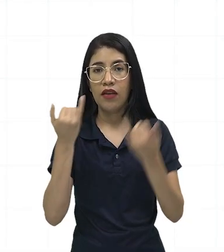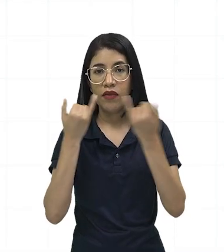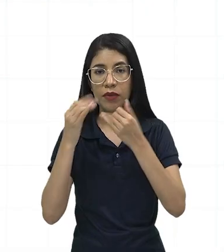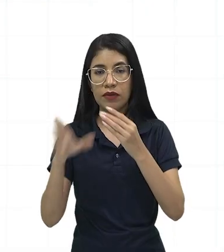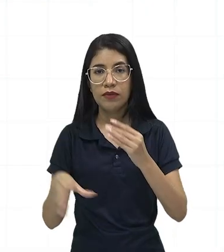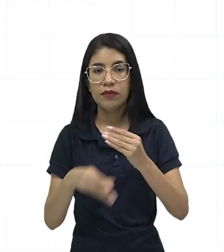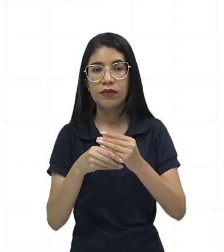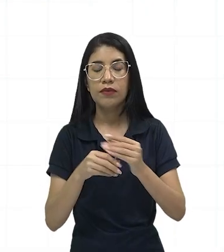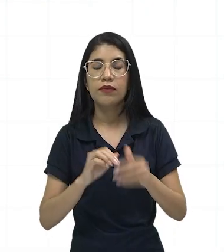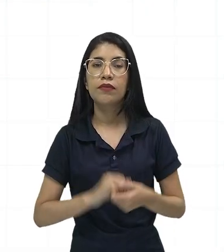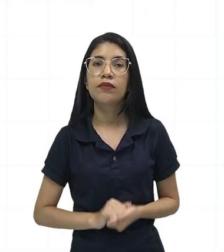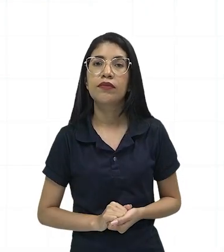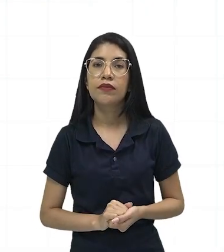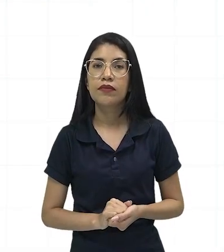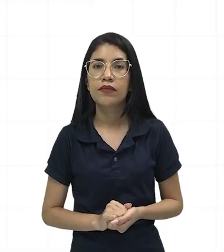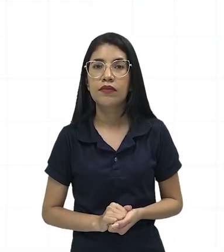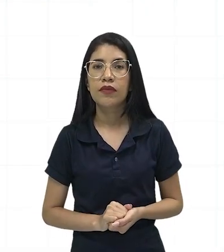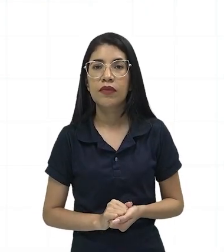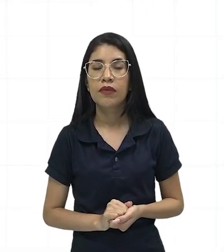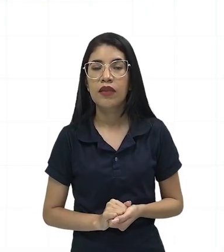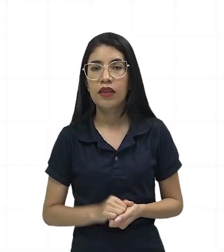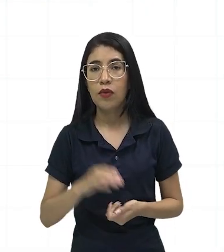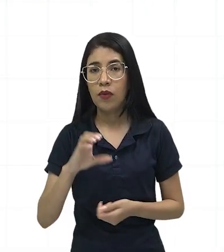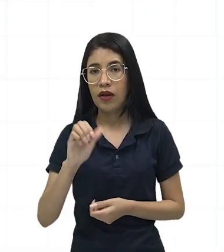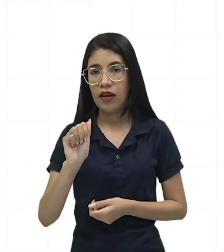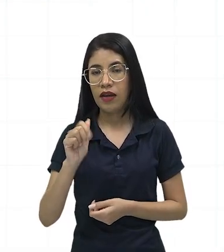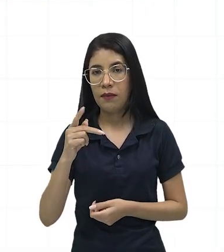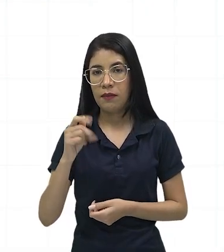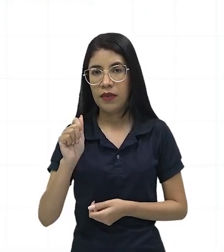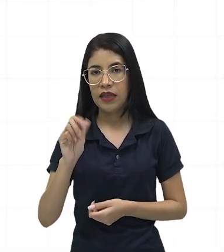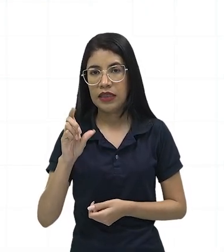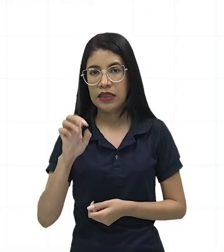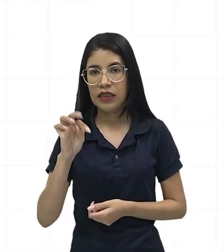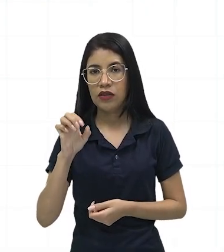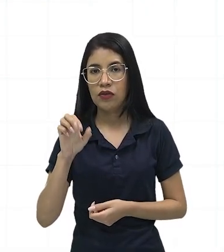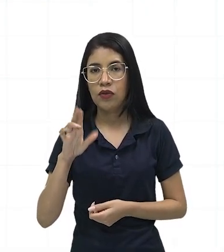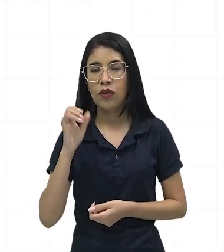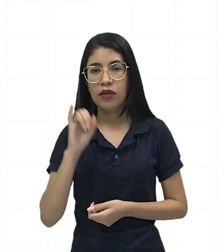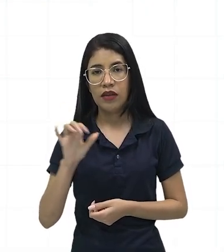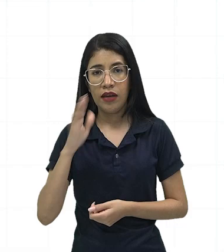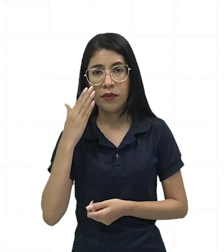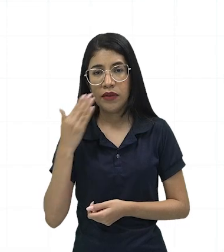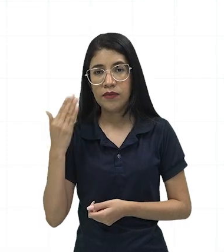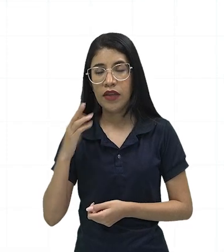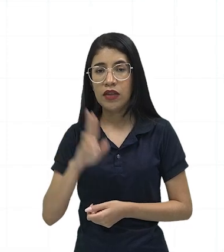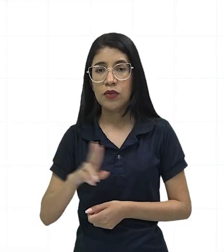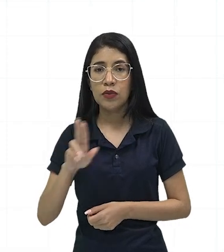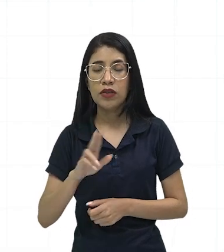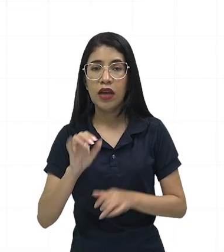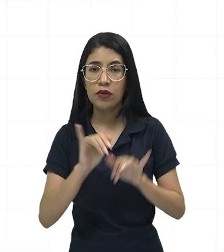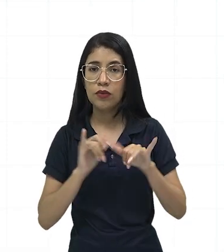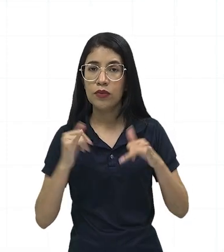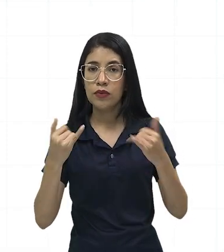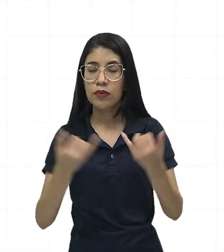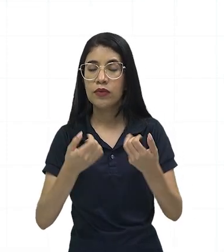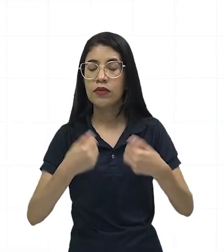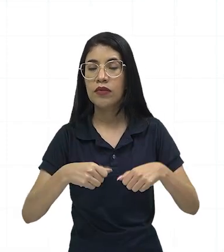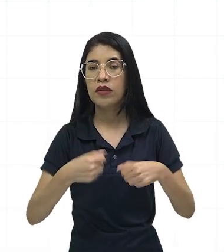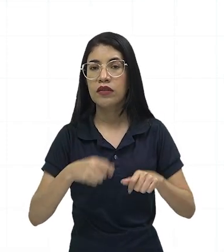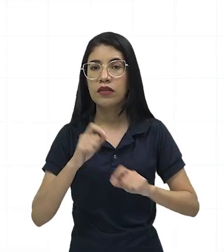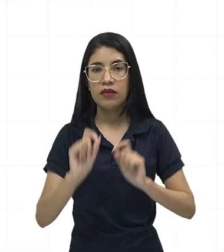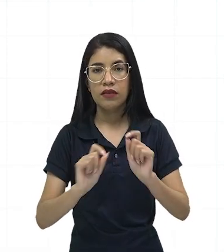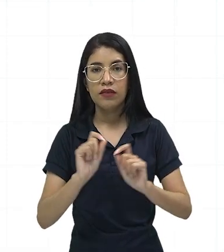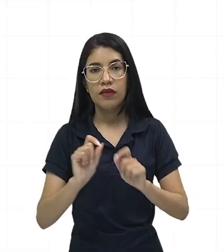por isso que esses capacitores, eles são muito utilizados em circuitos que necessitam